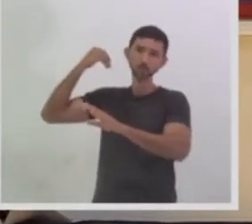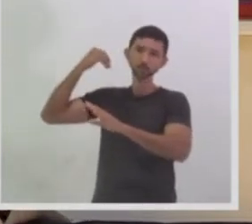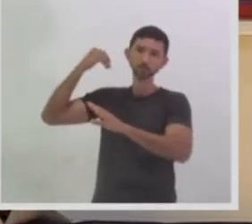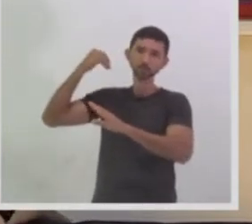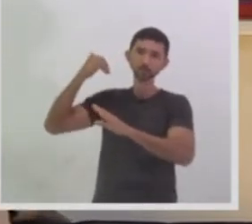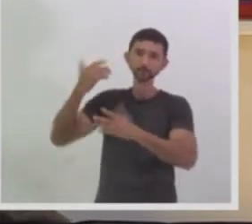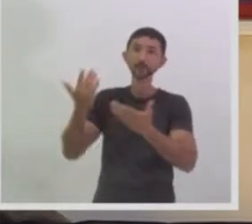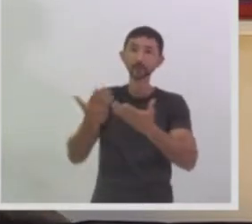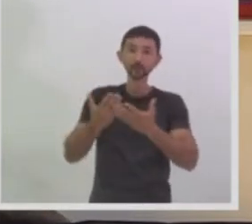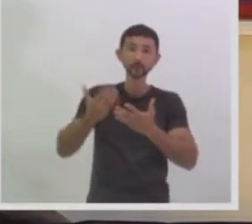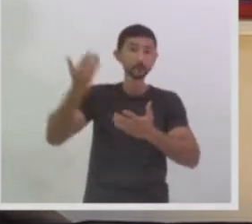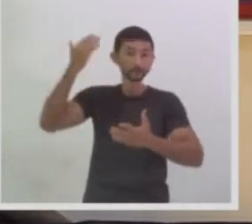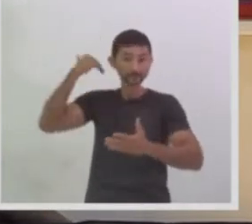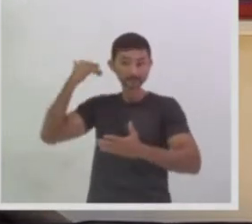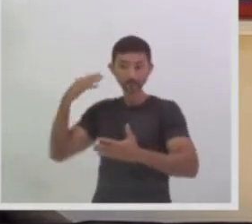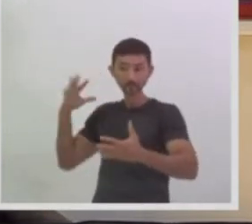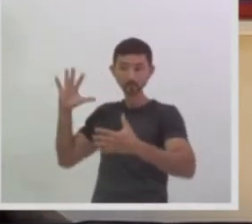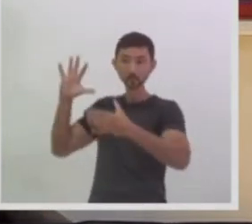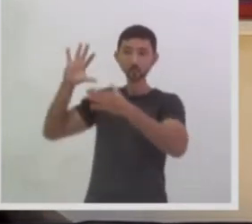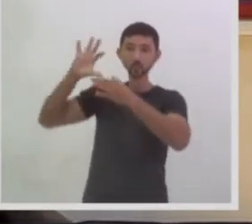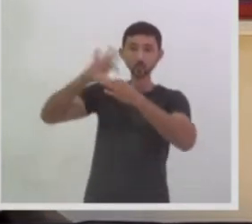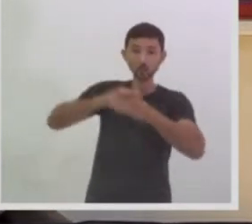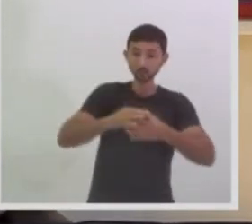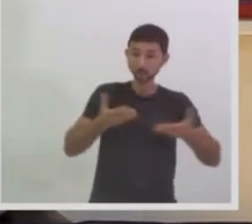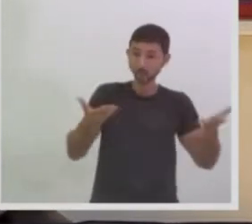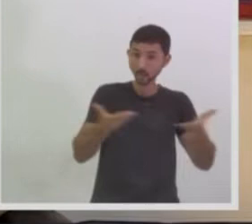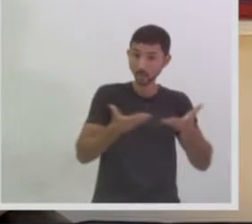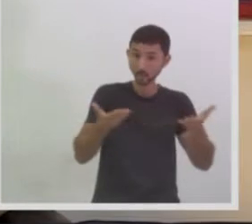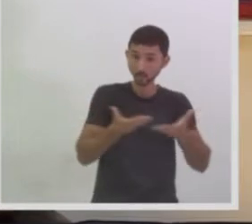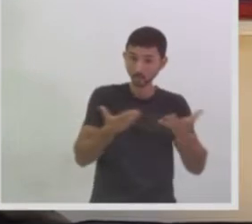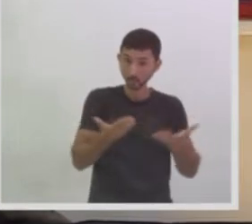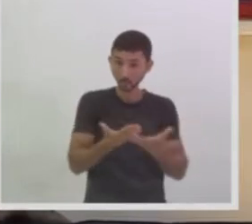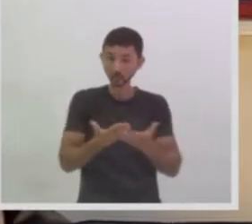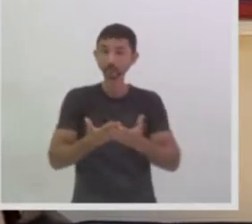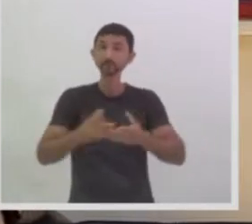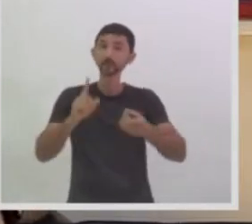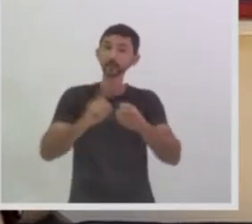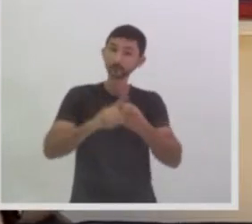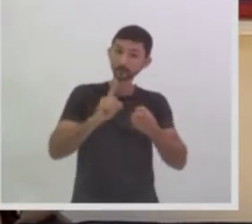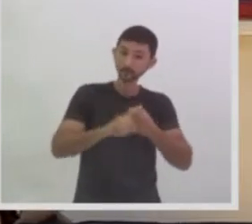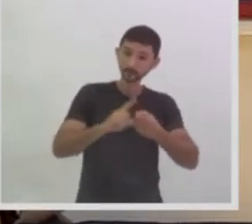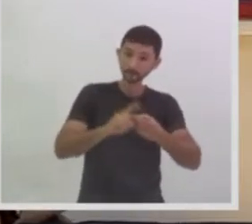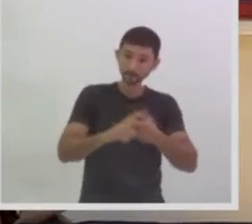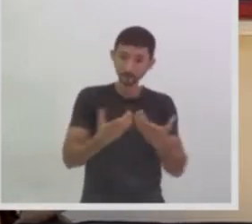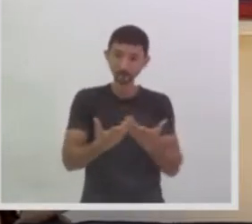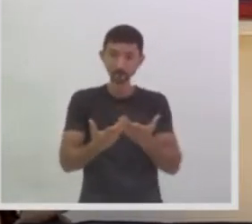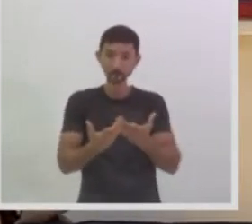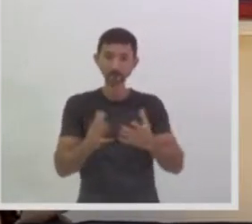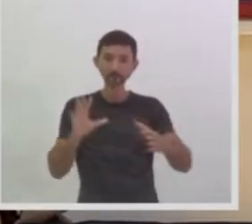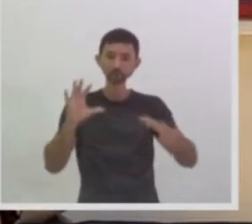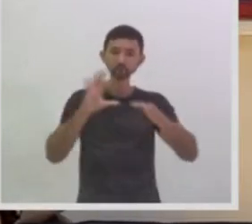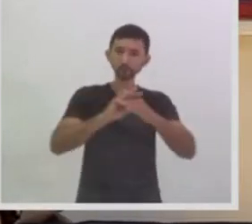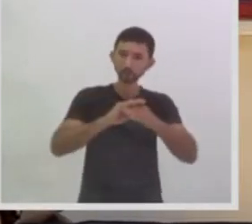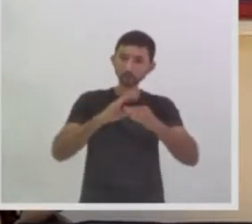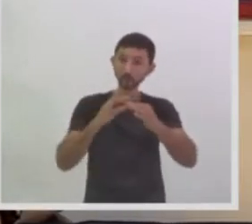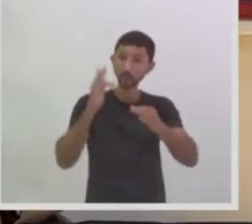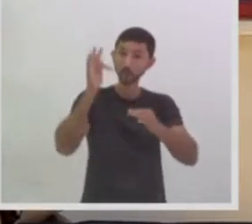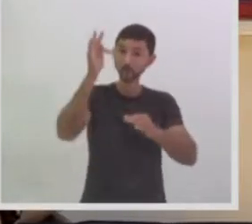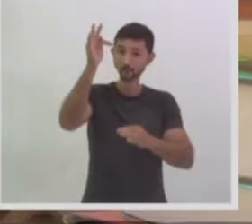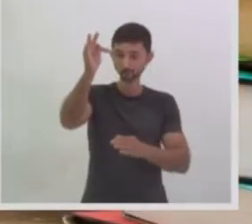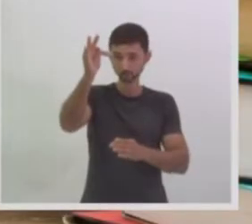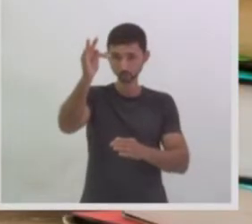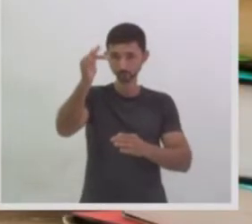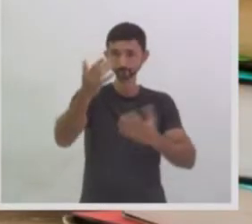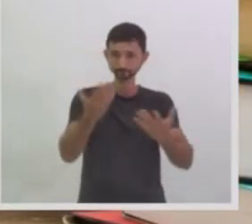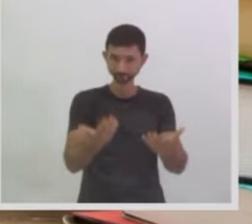passado existe vinculado ao tempo presente e, por sua vez, vinculado ao tempo futuro. Ok?